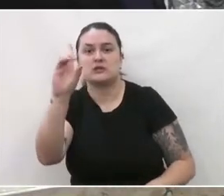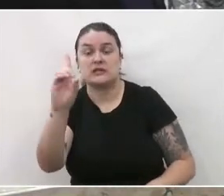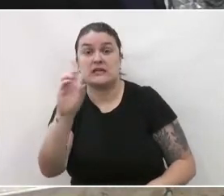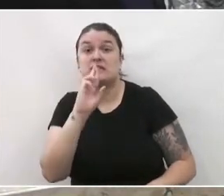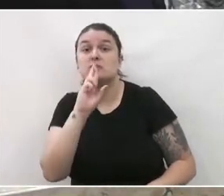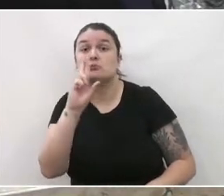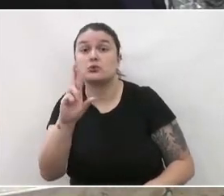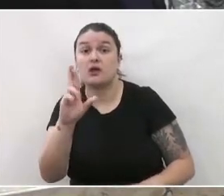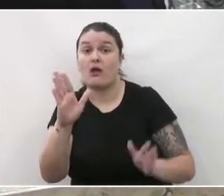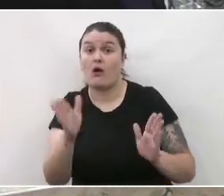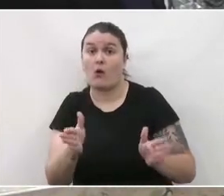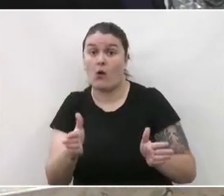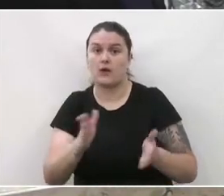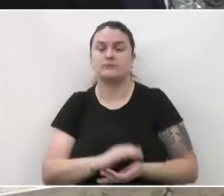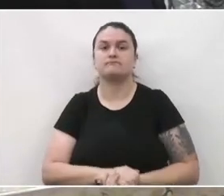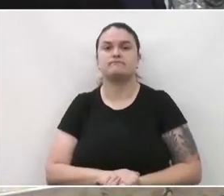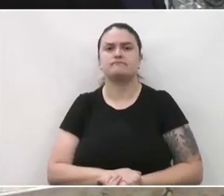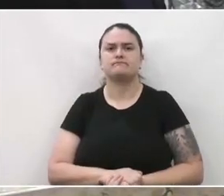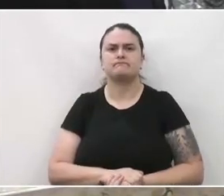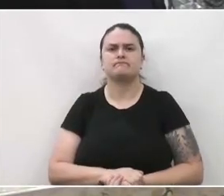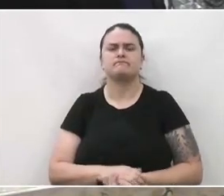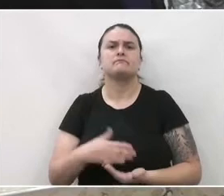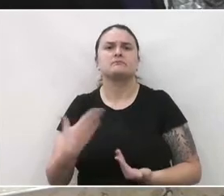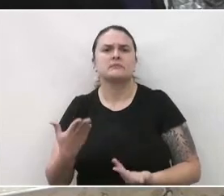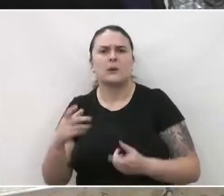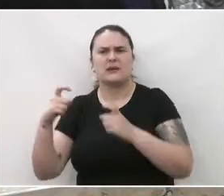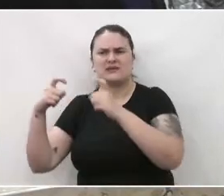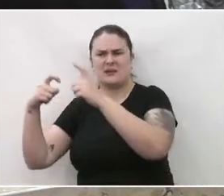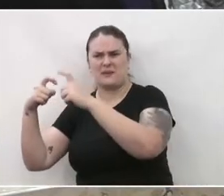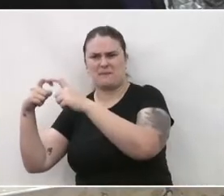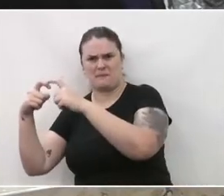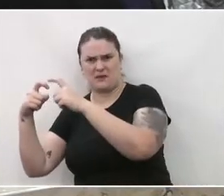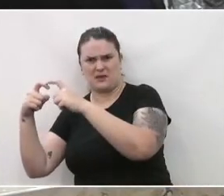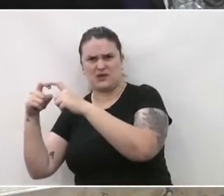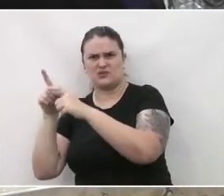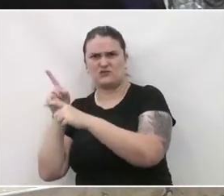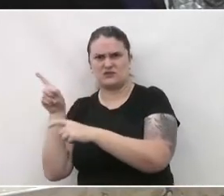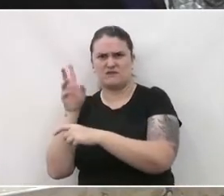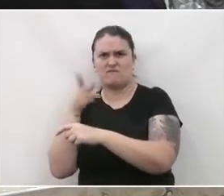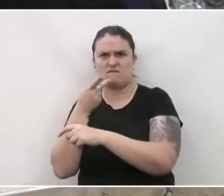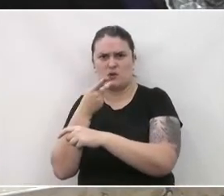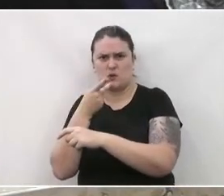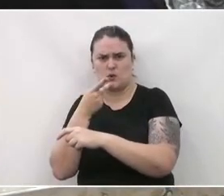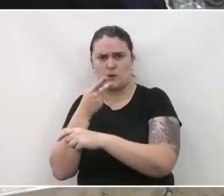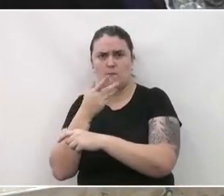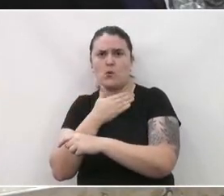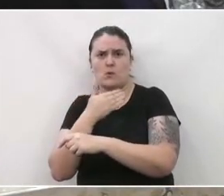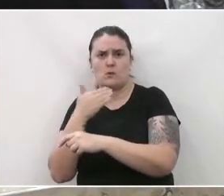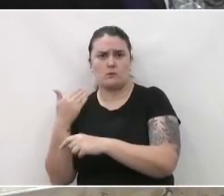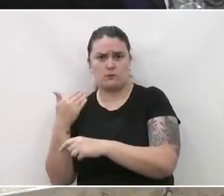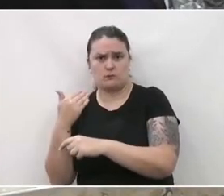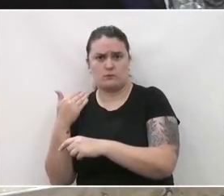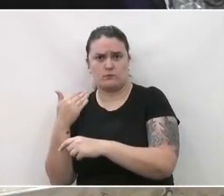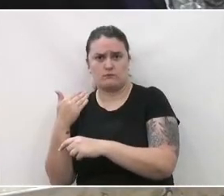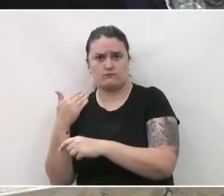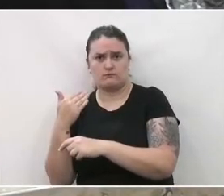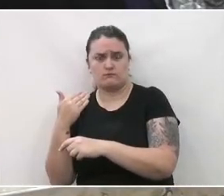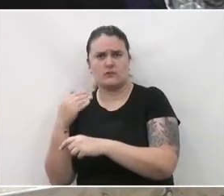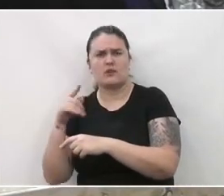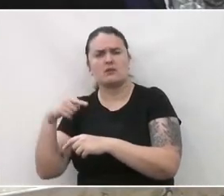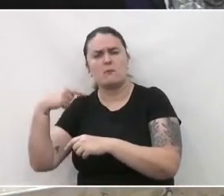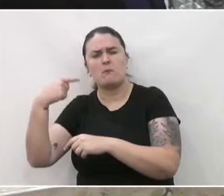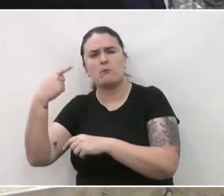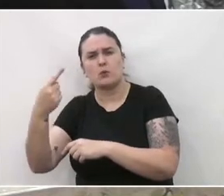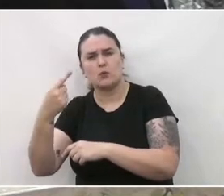sabe? E assim, sobre esse médico, né, que você colocou, que faleceu, depois